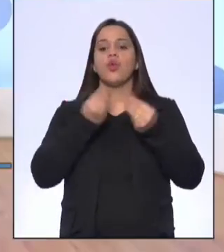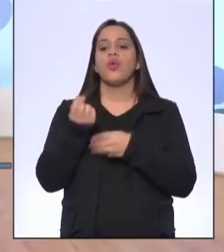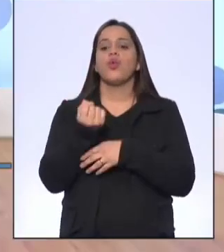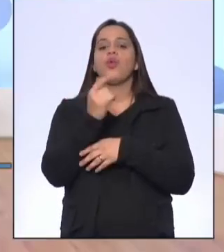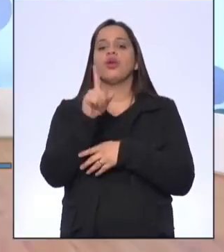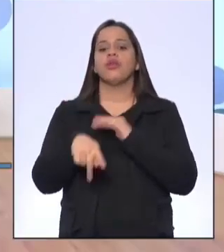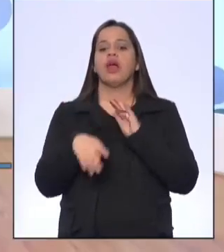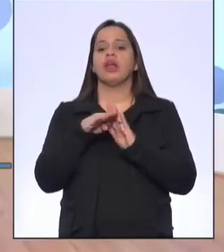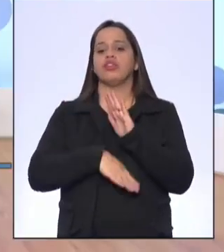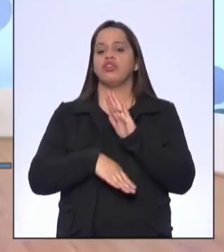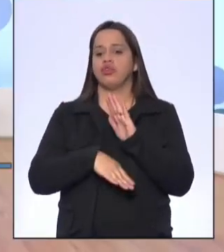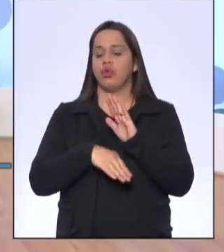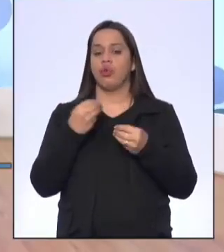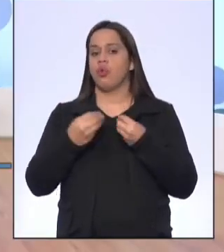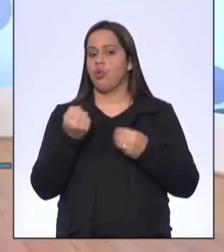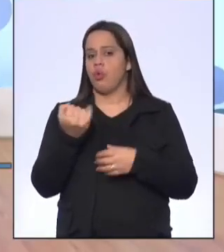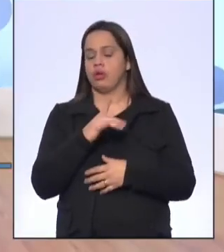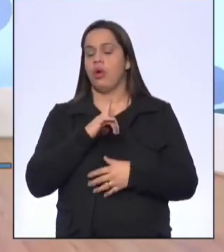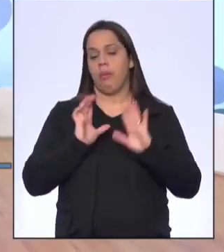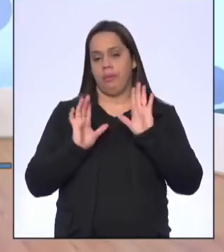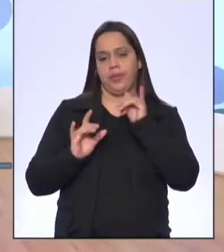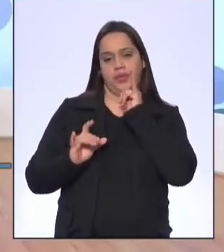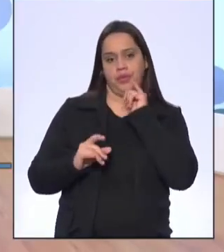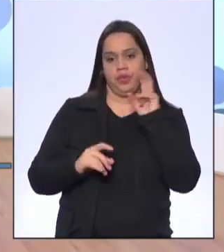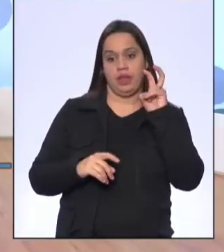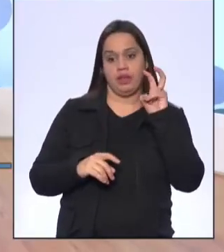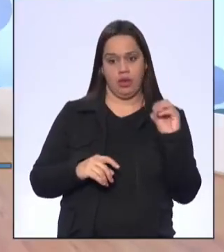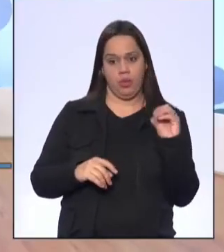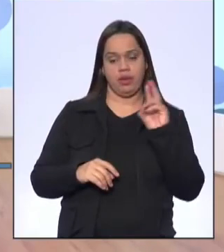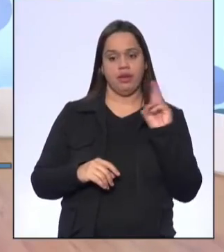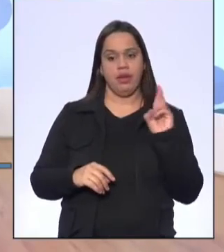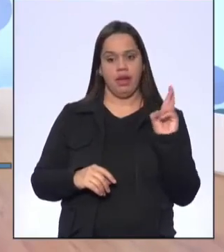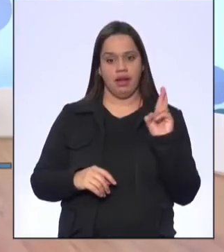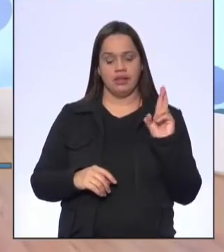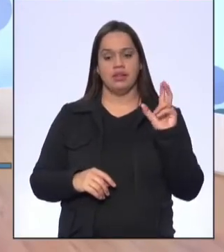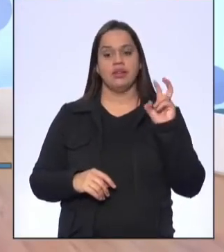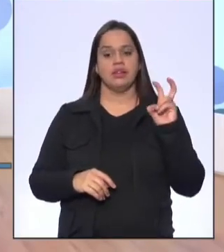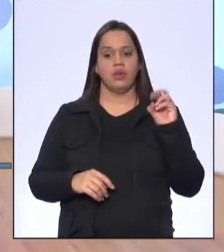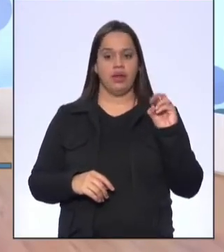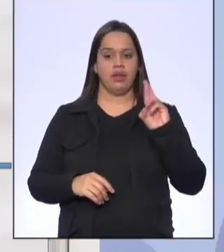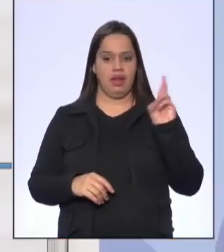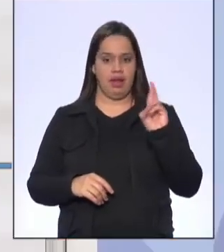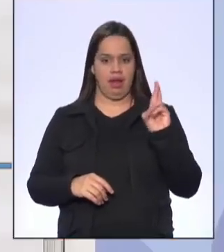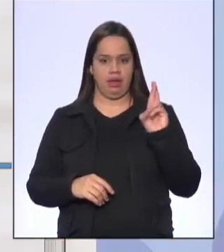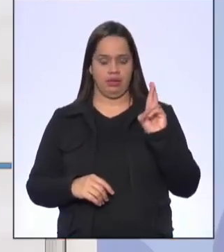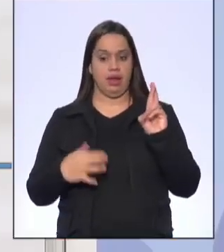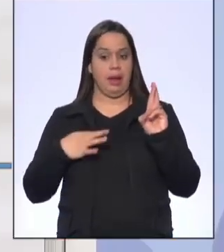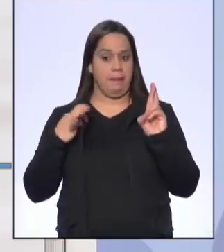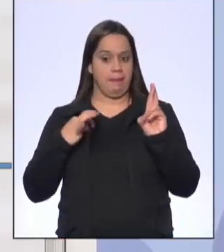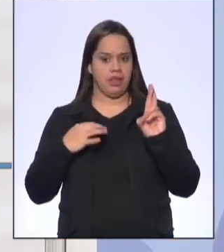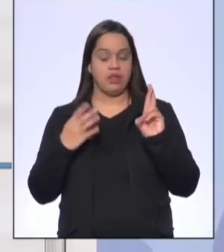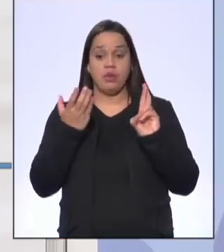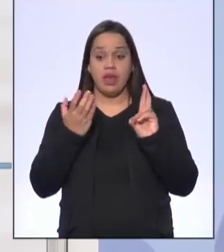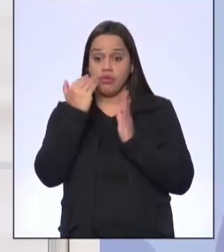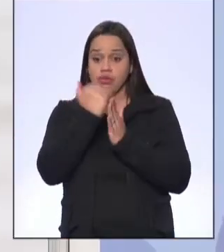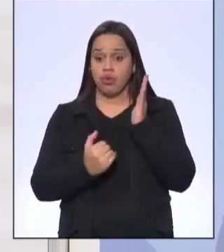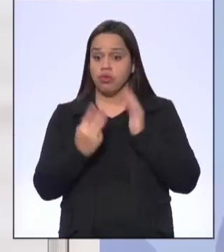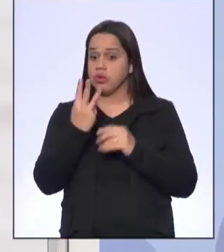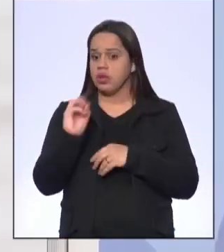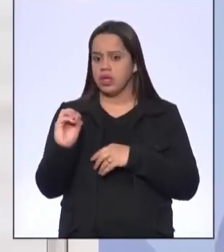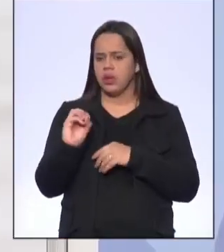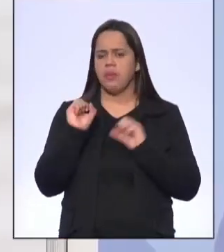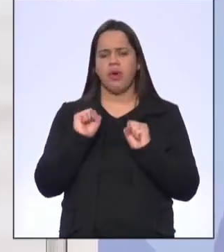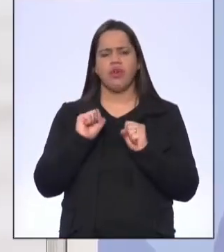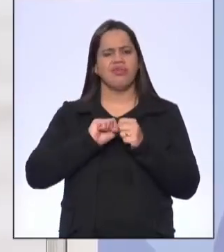comigo. Então, eu tinha R$ 50 lá, Rafa. Então, R$ 50 é o valor da peça. Eu quero 30%. Eu posso fazer de